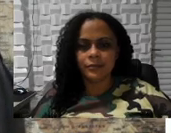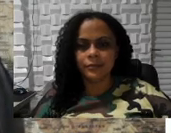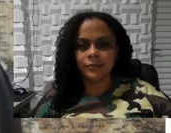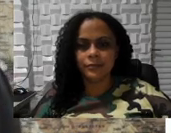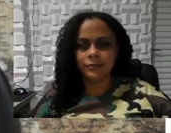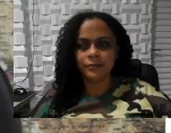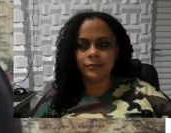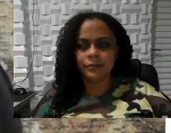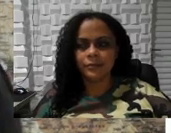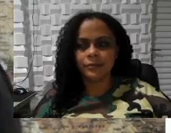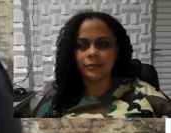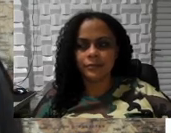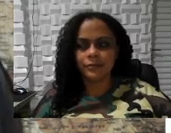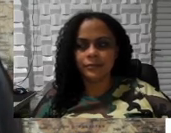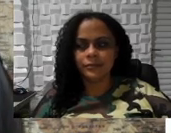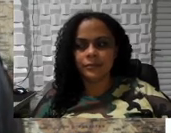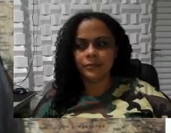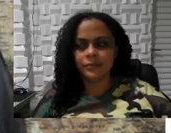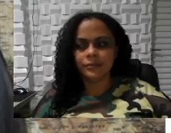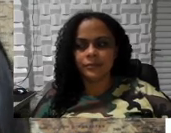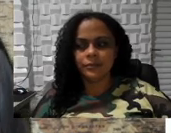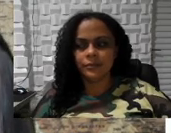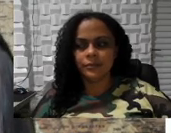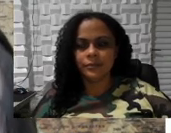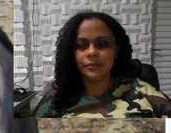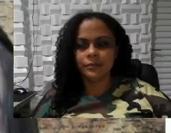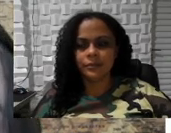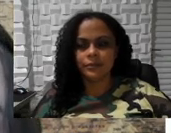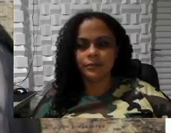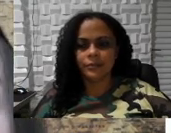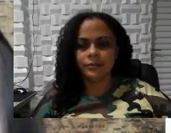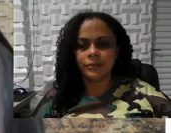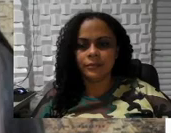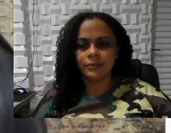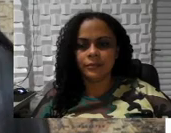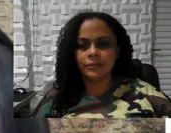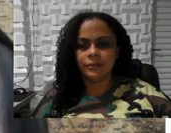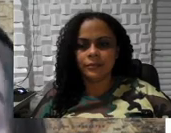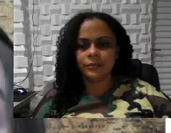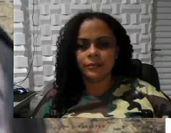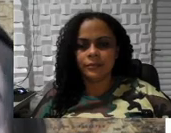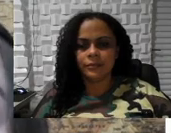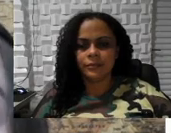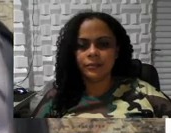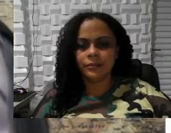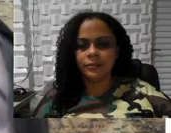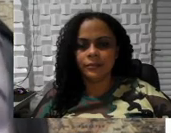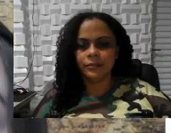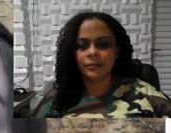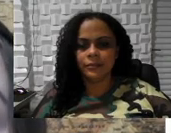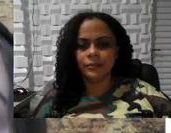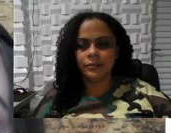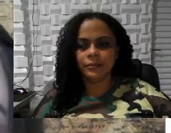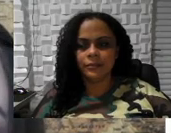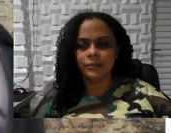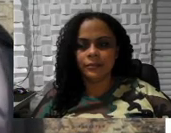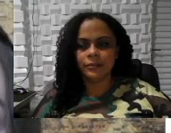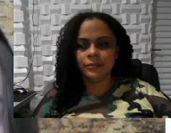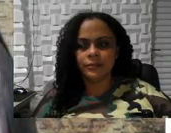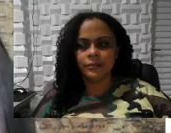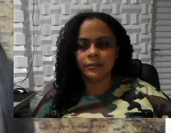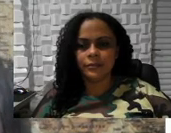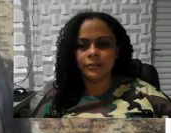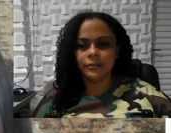nesse caso é fácil de identificar, porque a palavra tem um acento agudo. A sílaba acentuada é sempre a mais